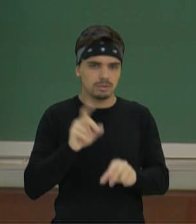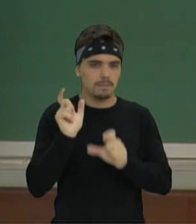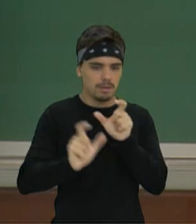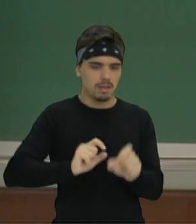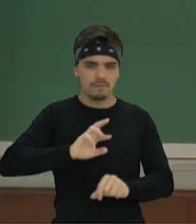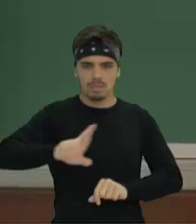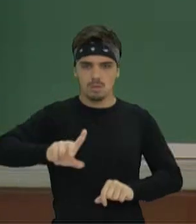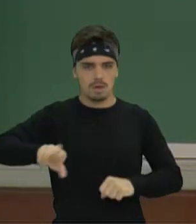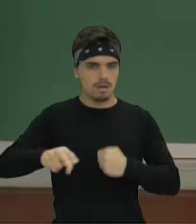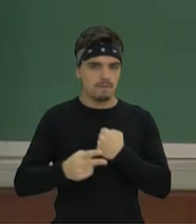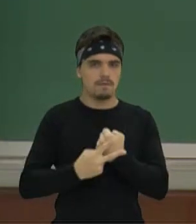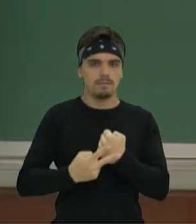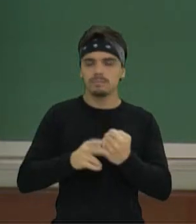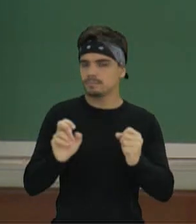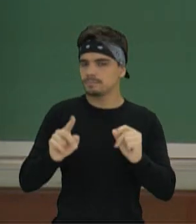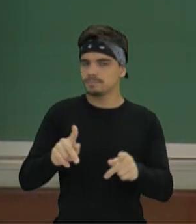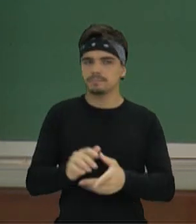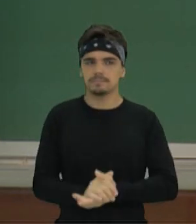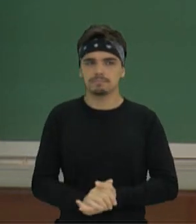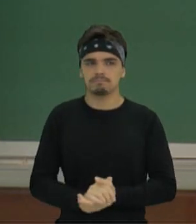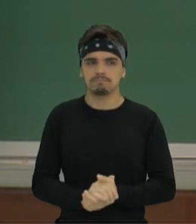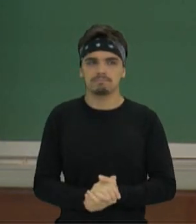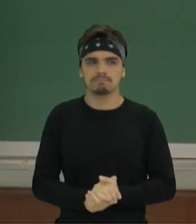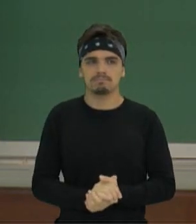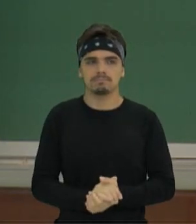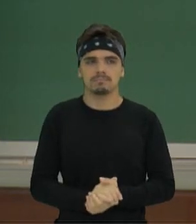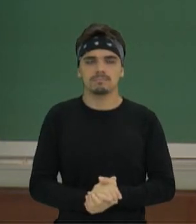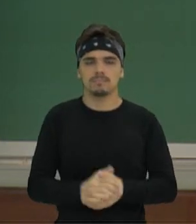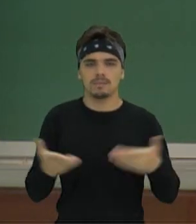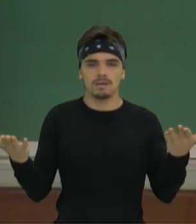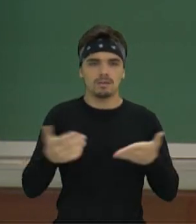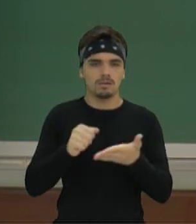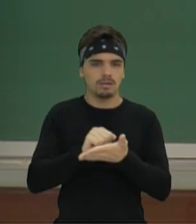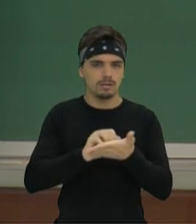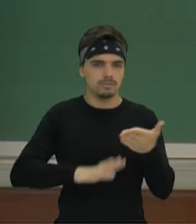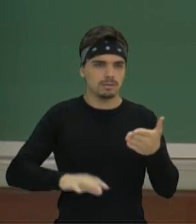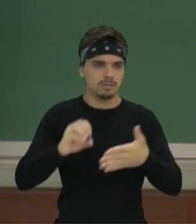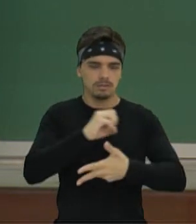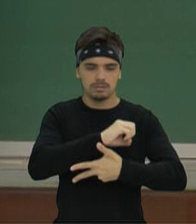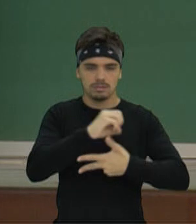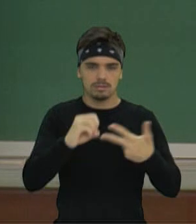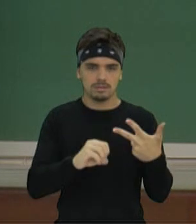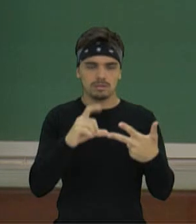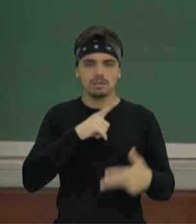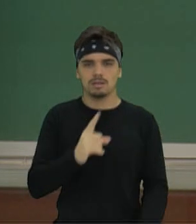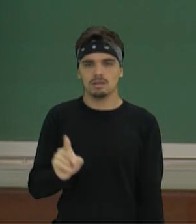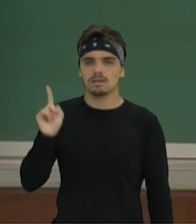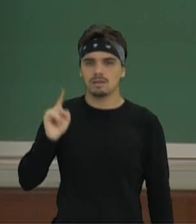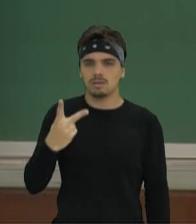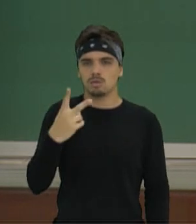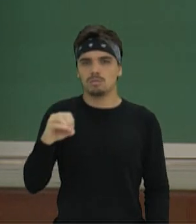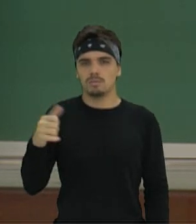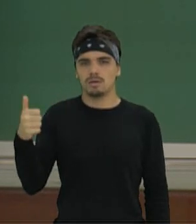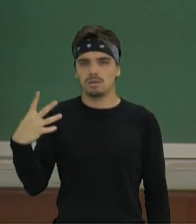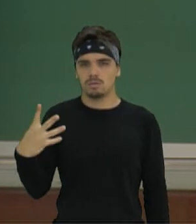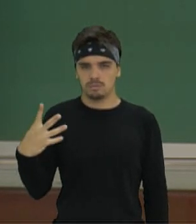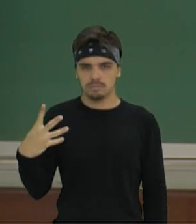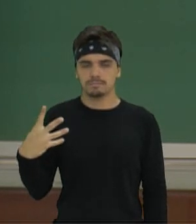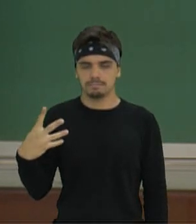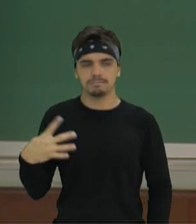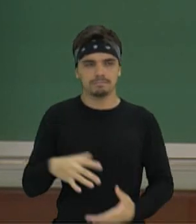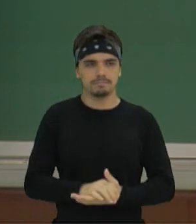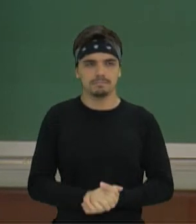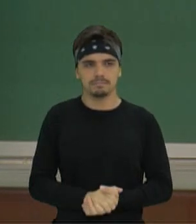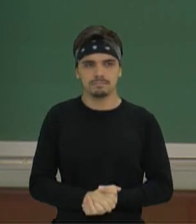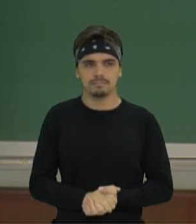verbos. Beleza? Show! Bora para a nossa questão do Enem? Temos aqui Enem de 2014, então preste